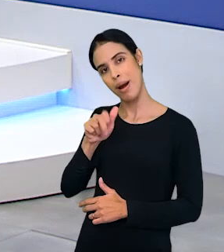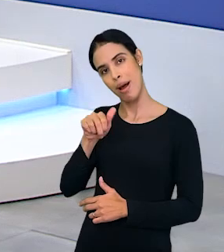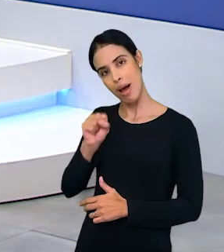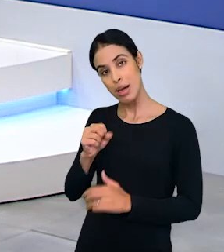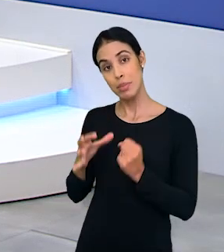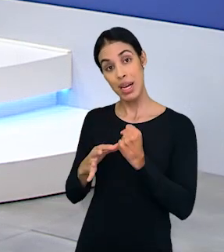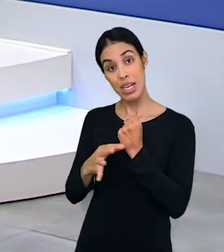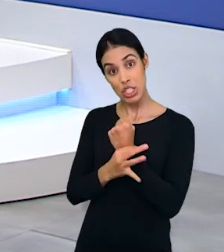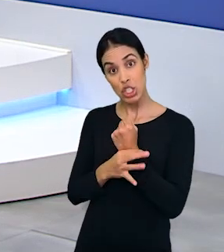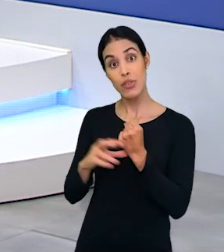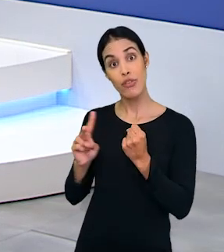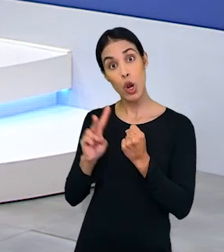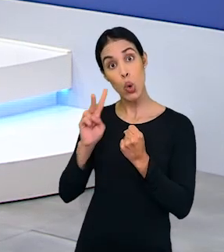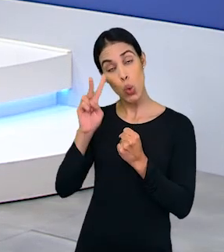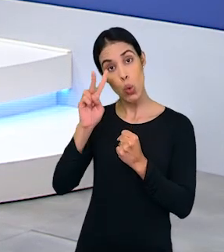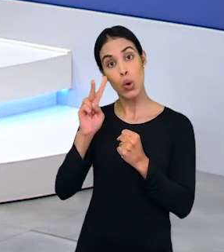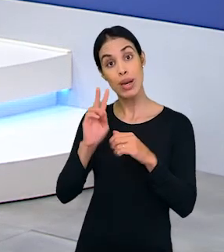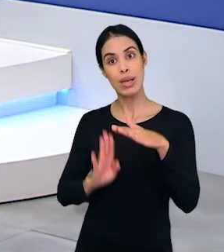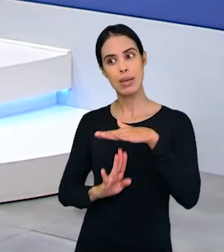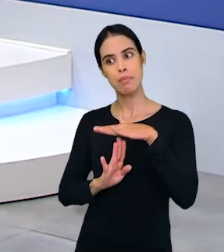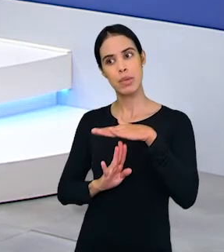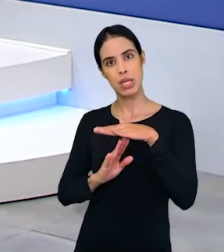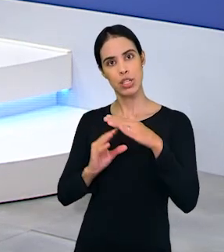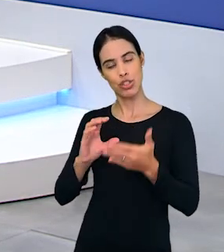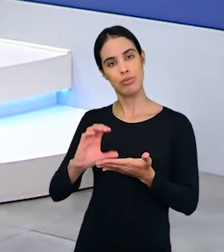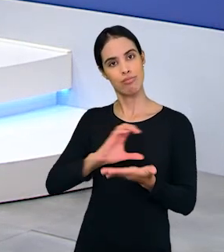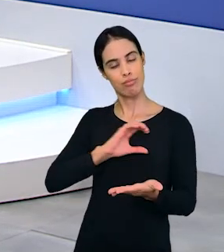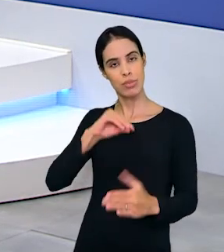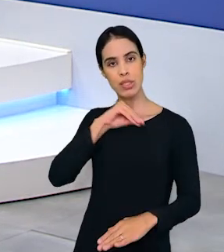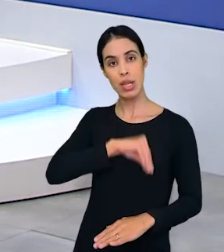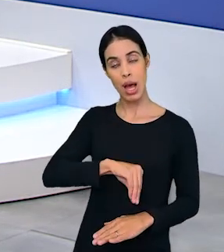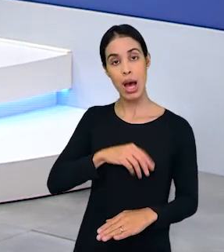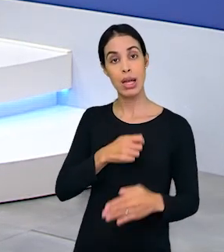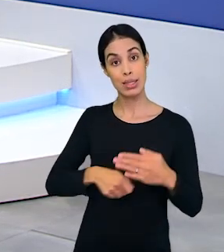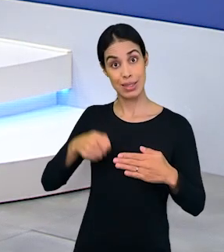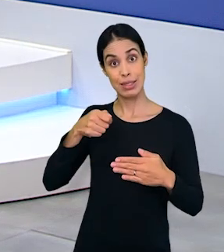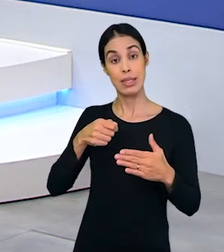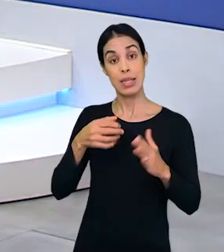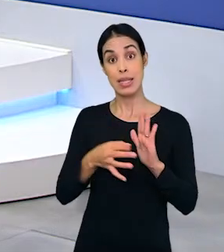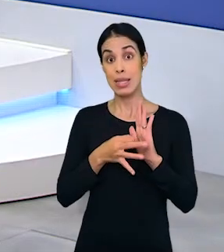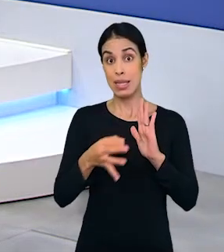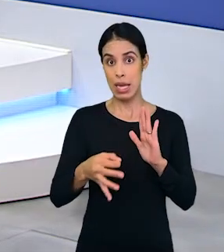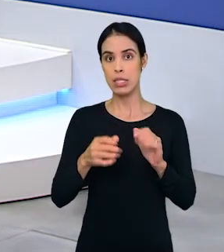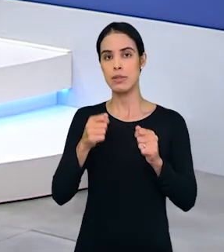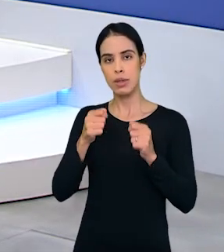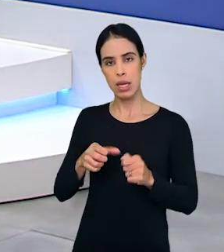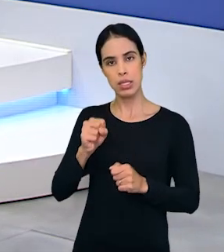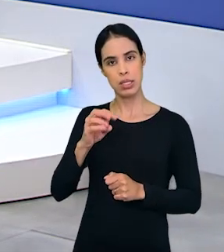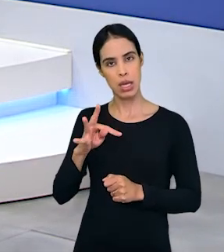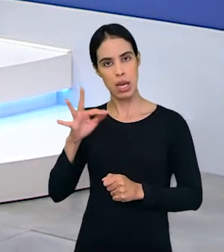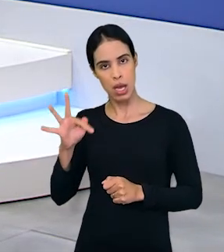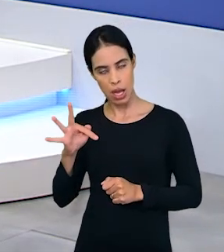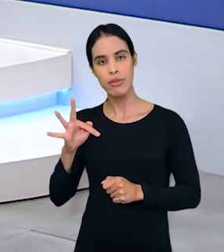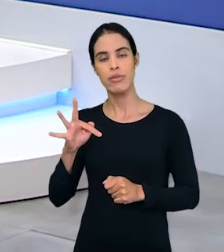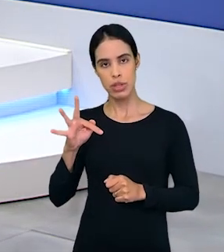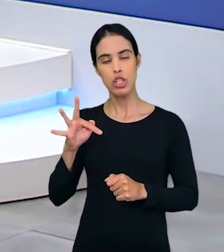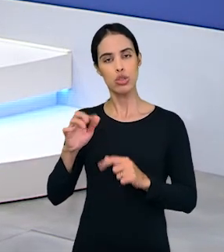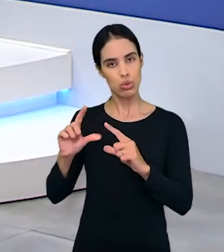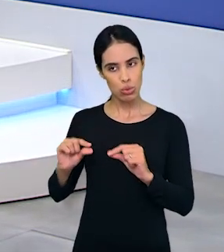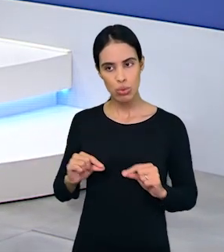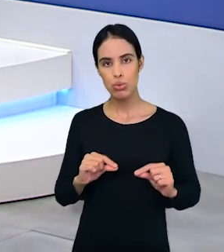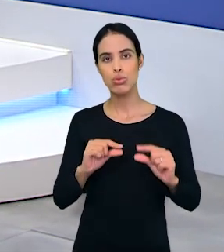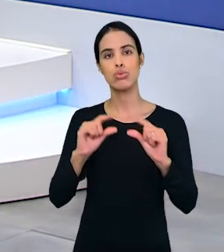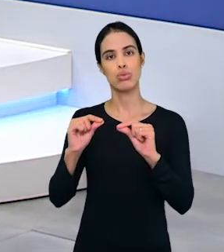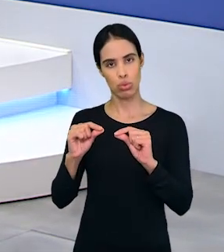um valor mínimo de remuneração. A decisão acerca da superação da tese vinculante se deu após o Supremo Tribunal Federal reformar